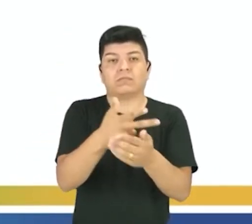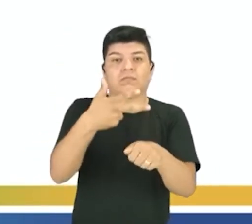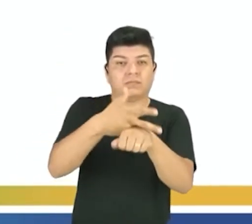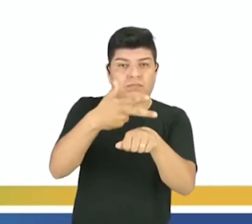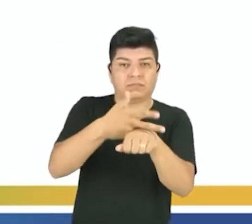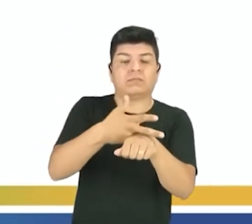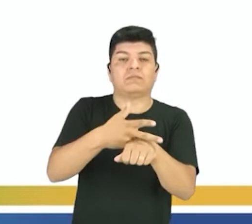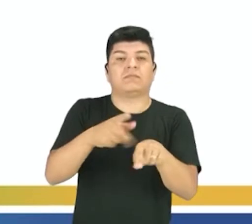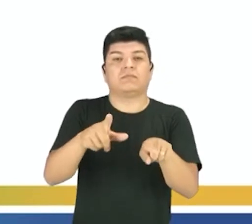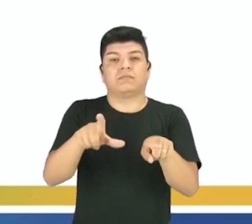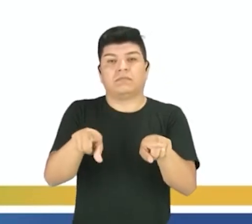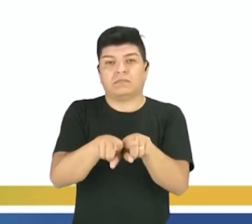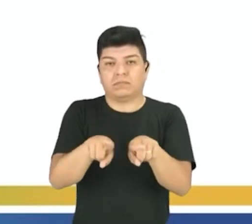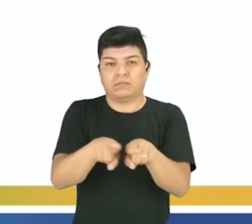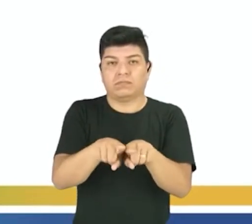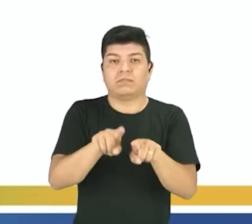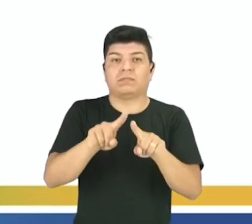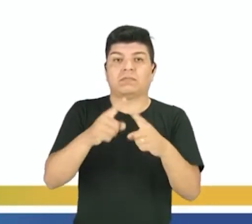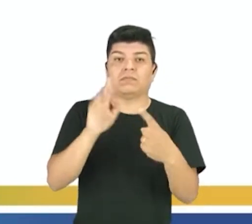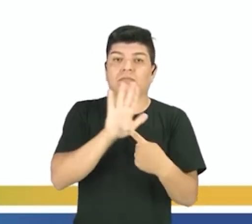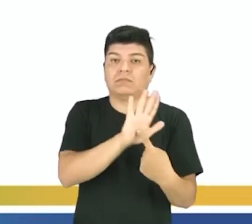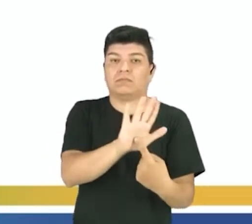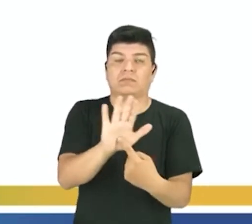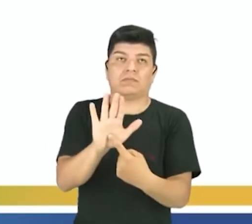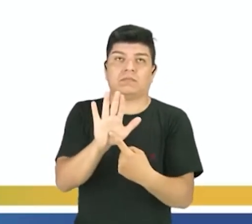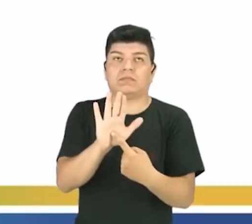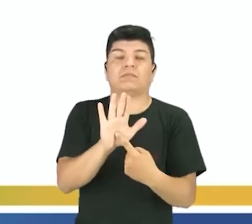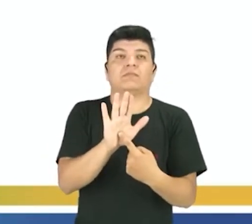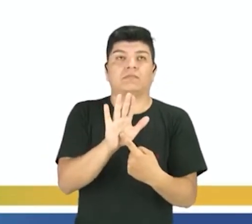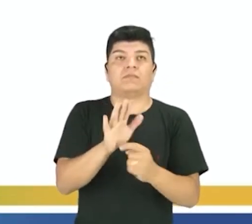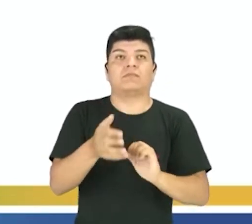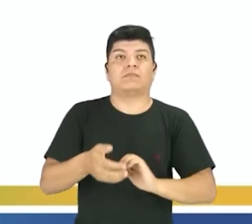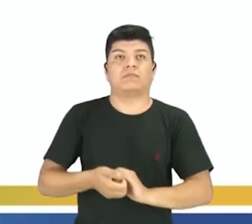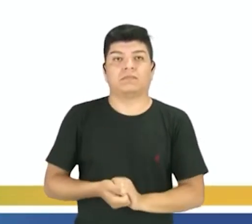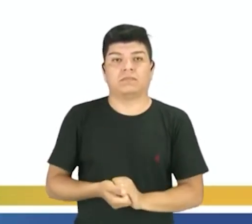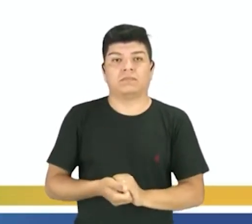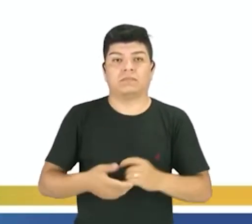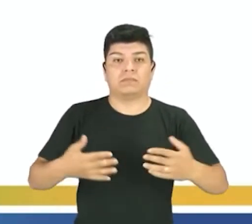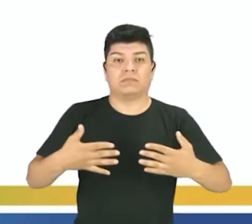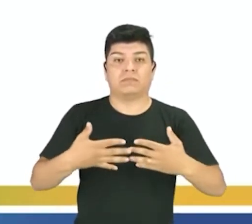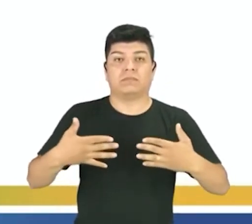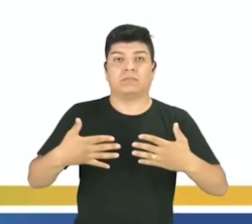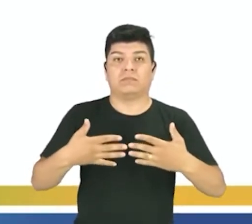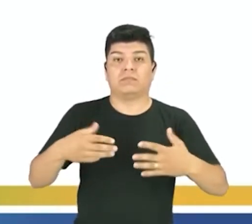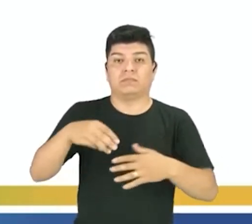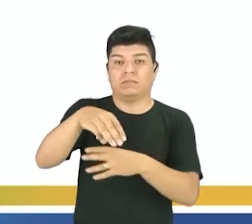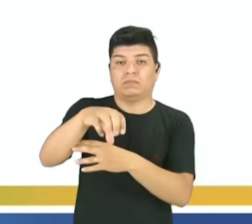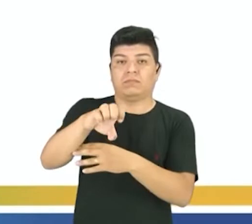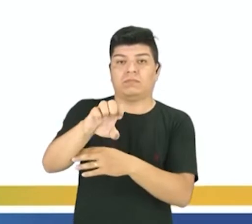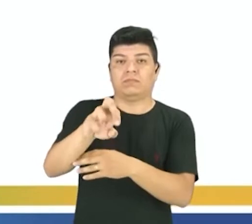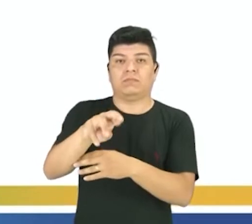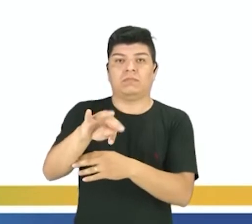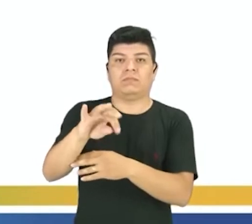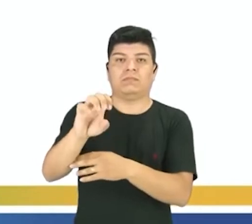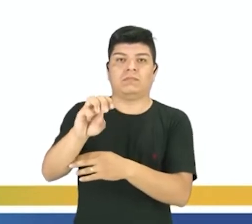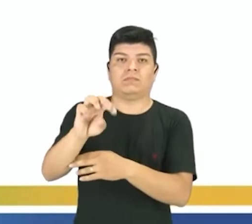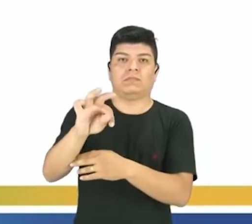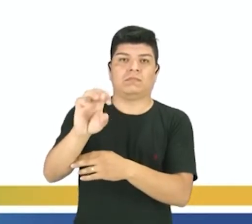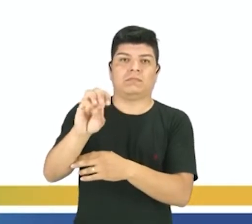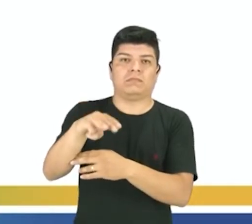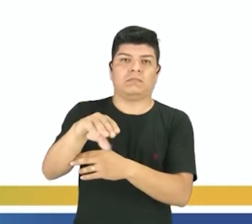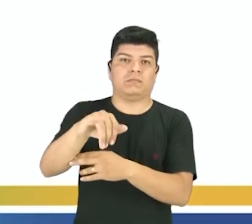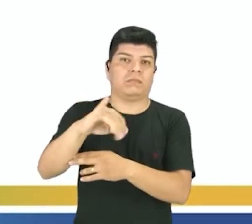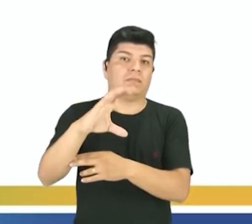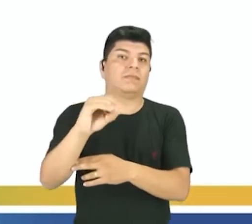vídeos, mas abordando sobre os tecidos meristemáticos. O que são esses